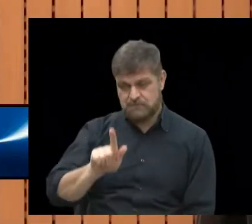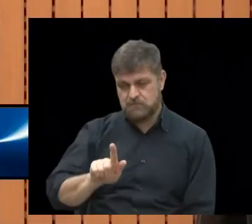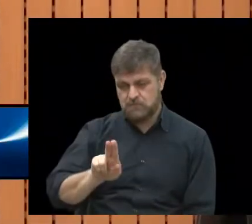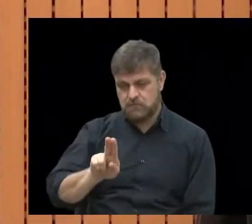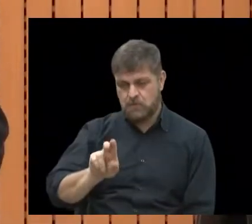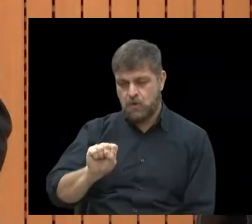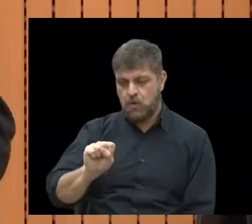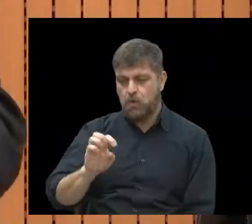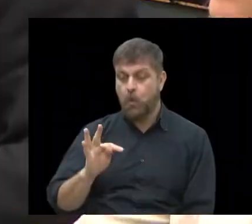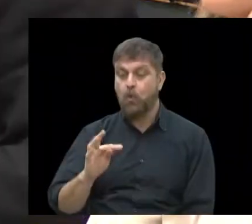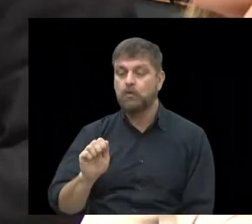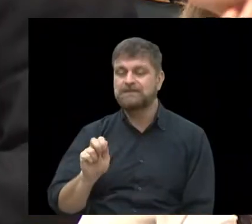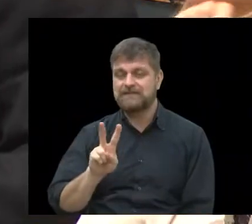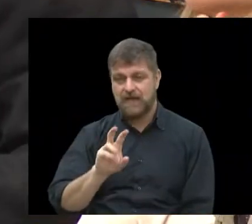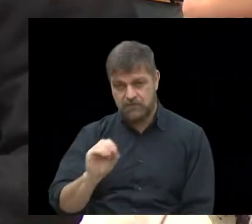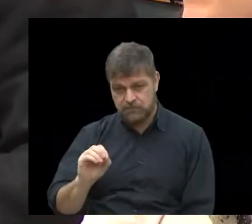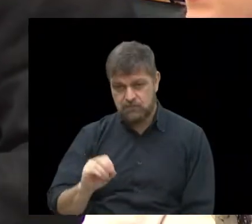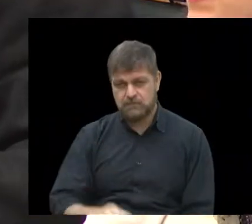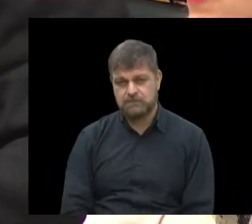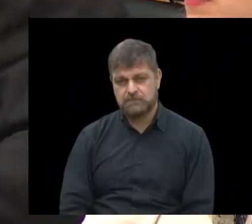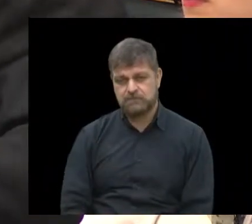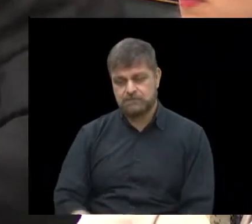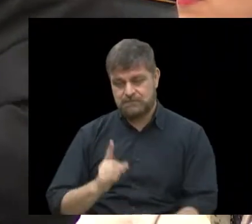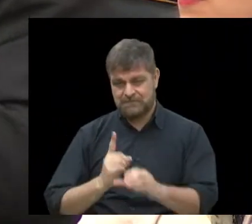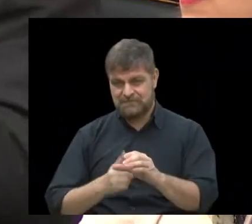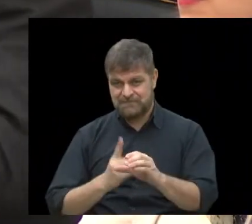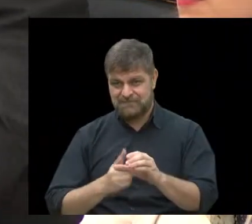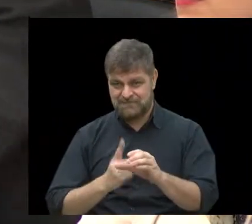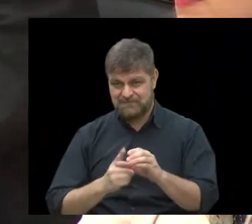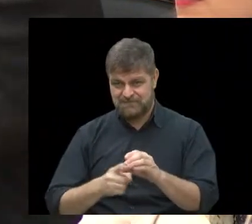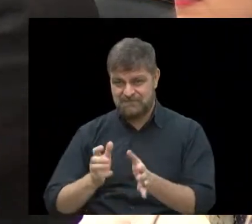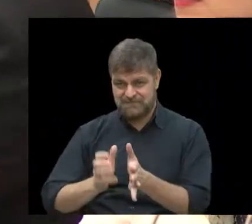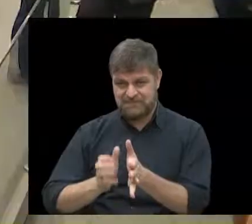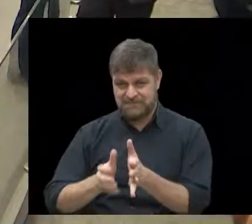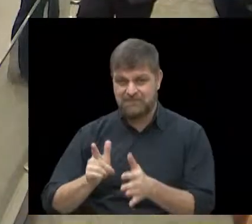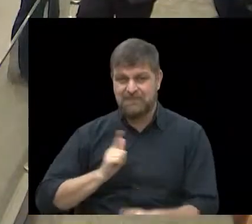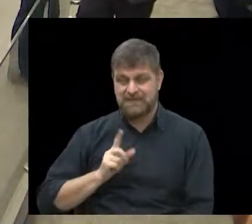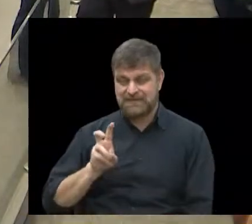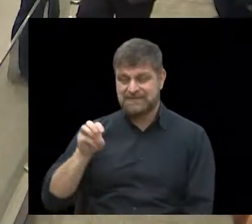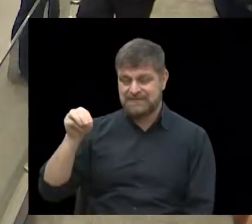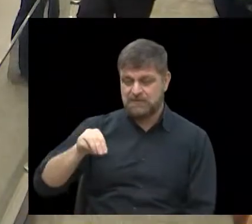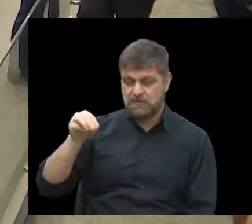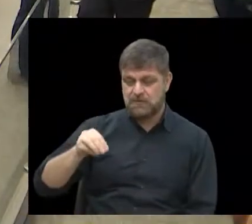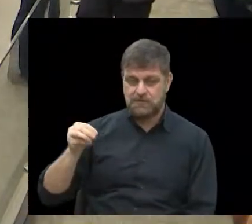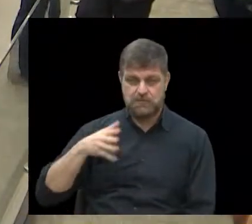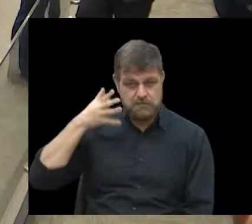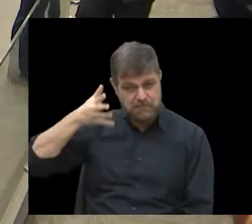PCdoB. Vereador Gustavo Peta, Vossa Excelência tem a tribuna por até 5 minutos.